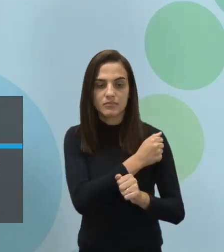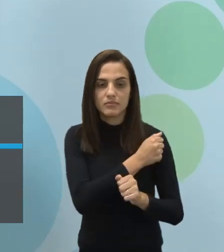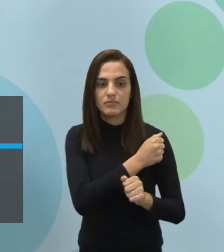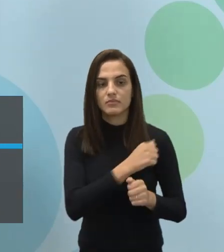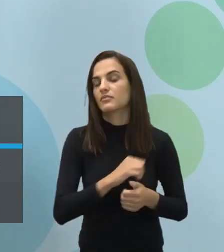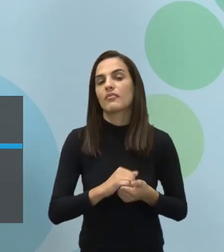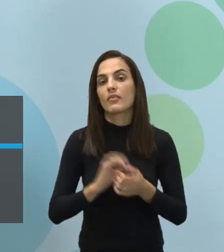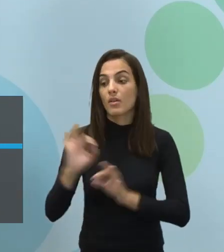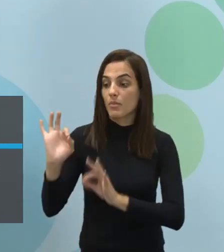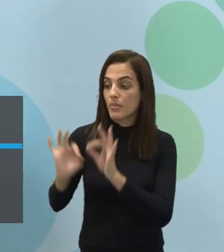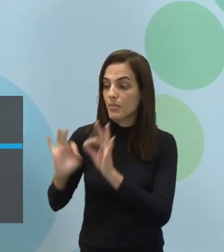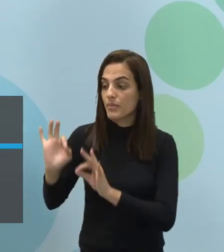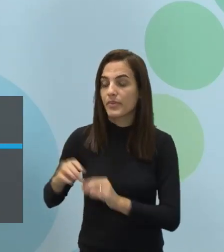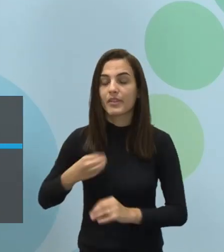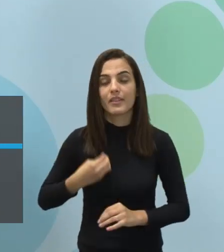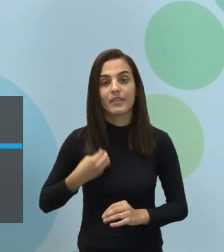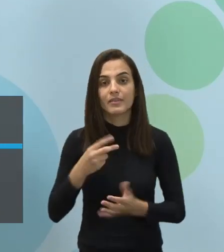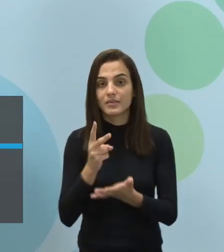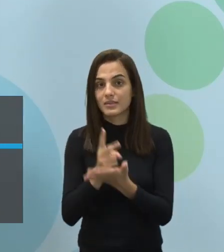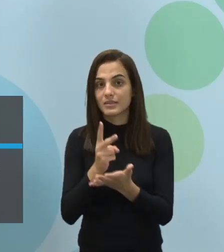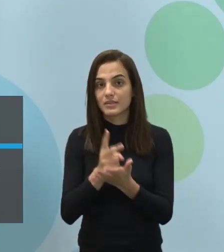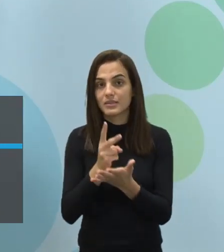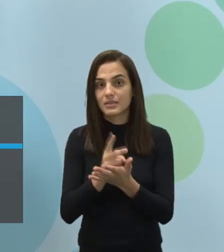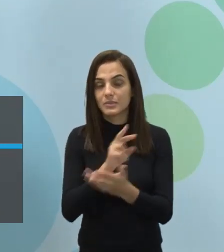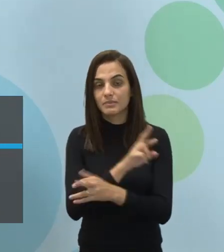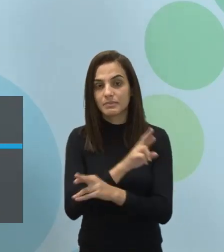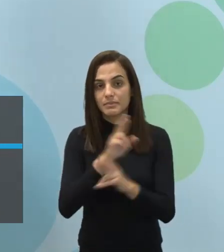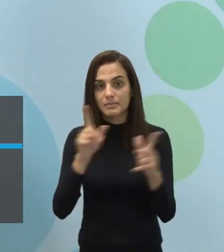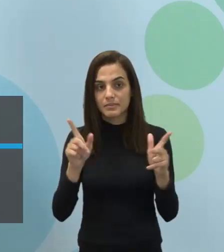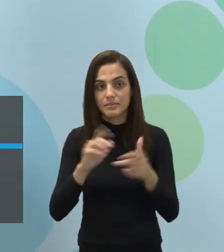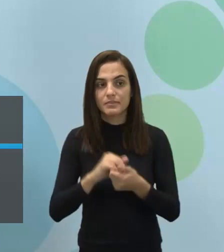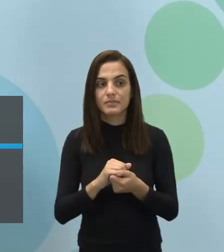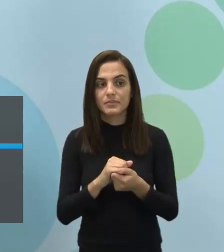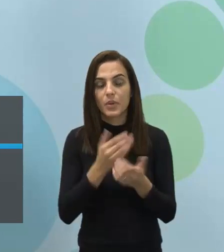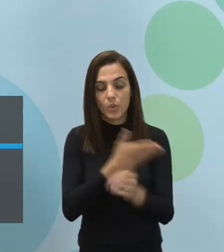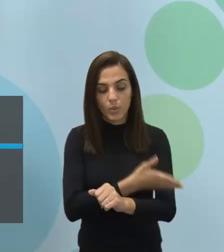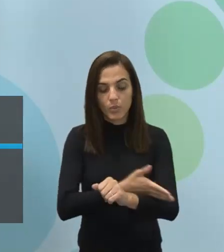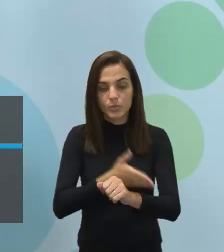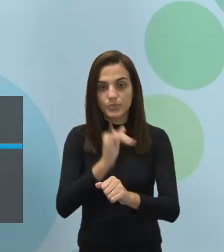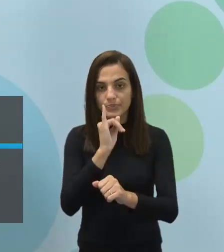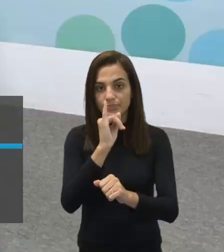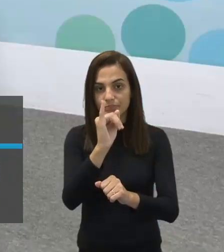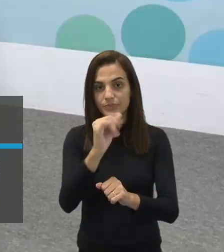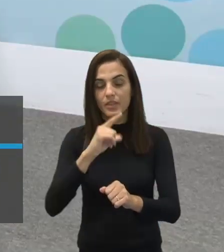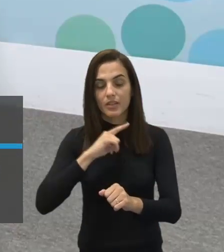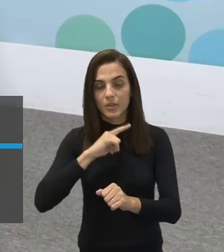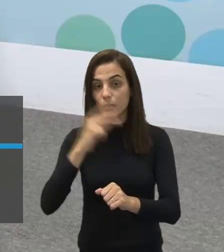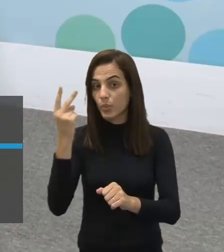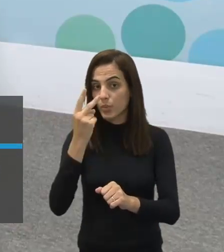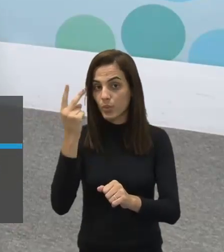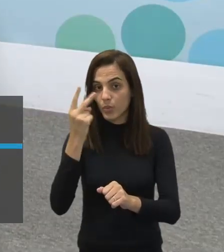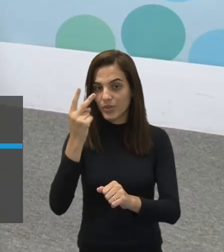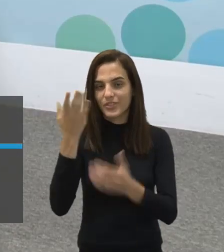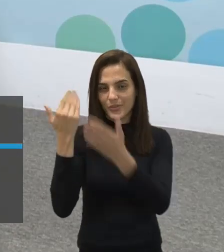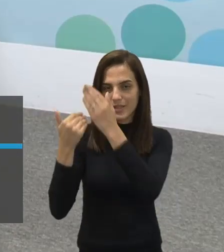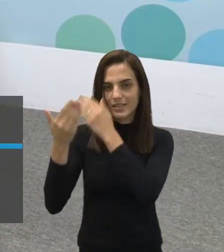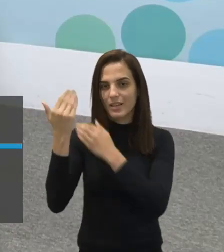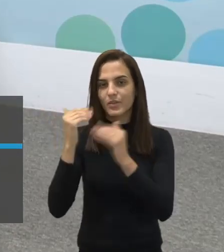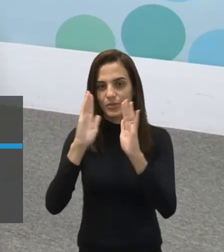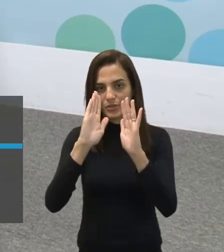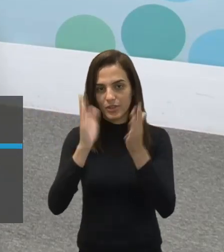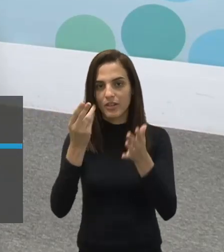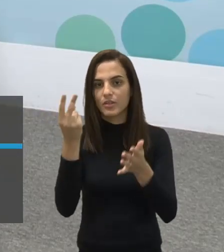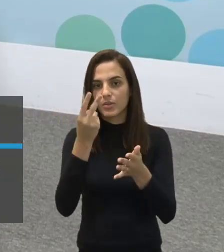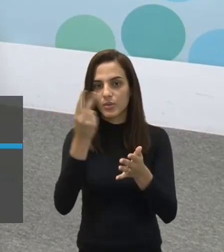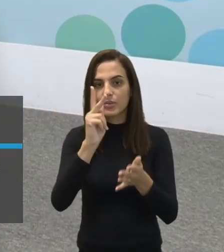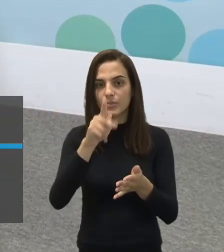o projeto de vida é sempre, por exemplo, um grande diferencial. Eu costumo até dizer, professor Rodrigo, que eu tive 2 professores, claro, quando eu